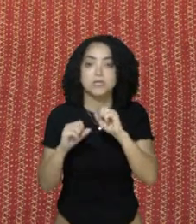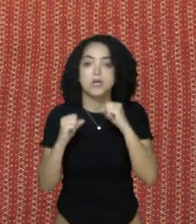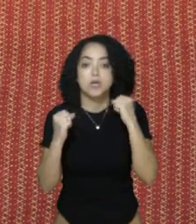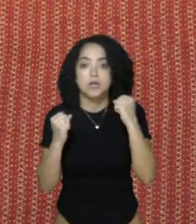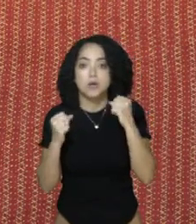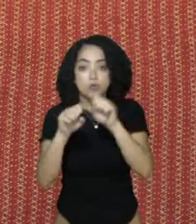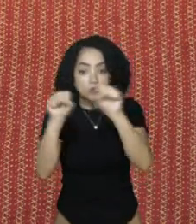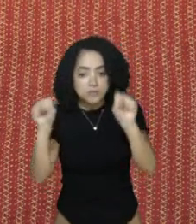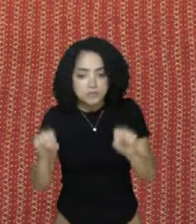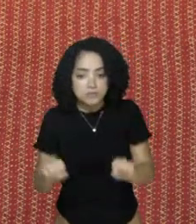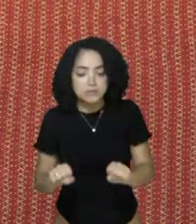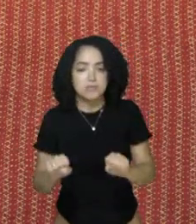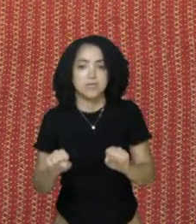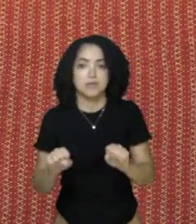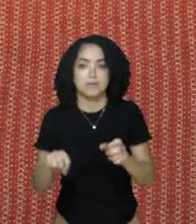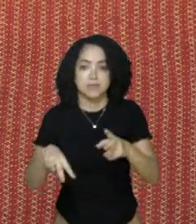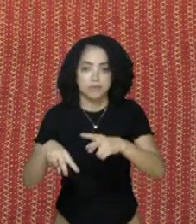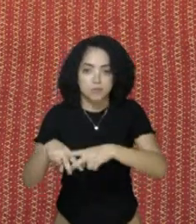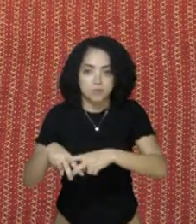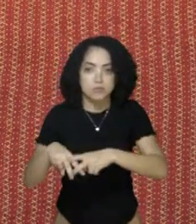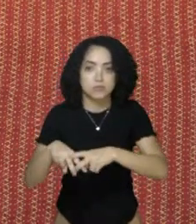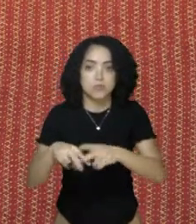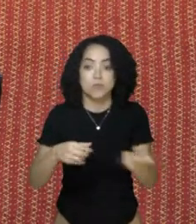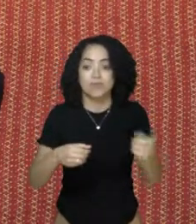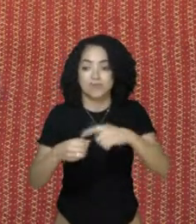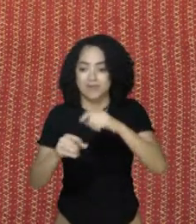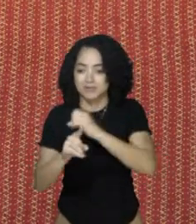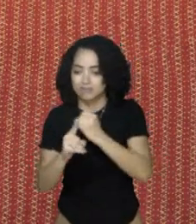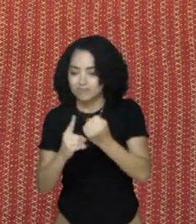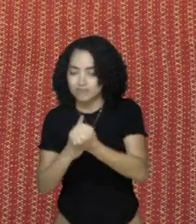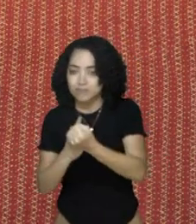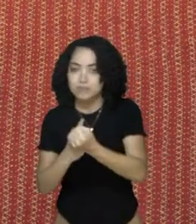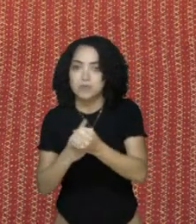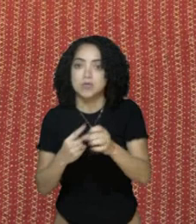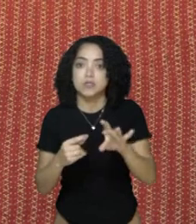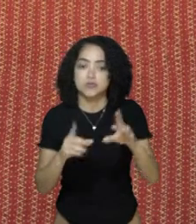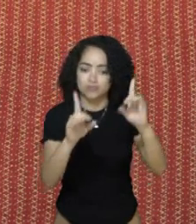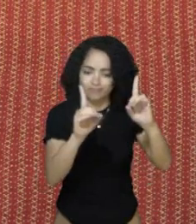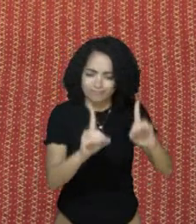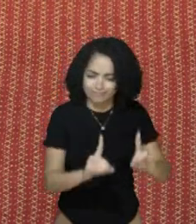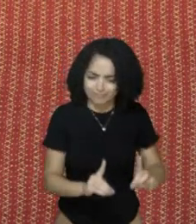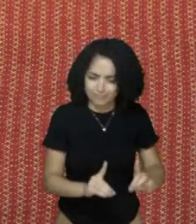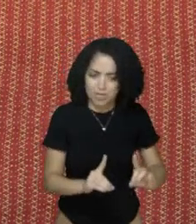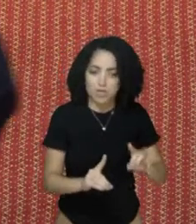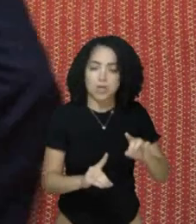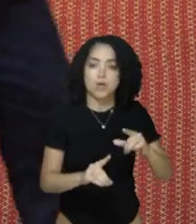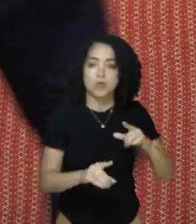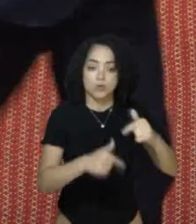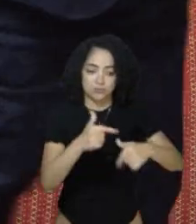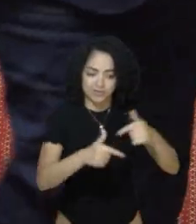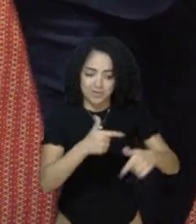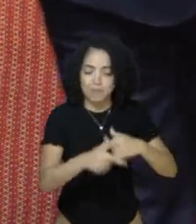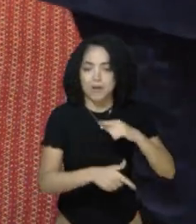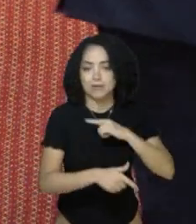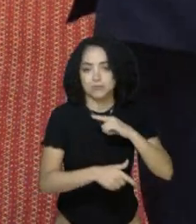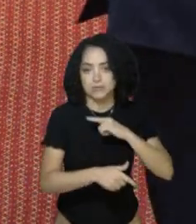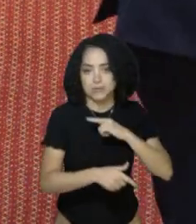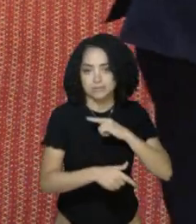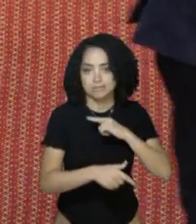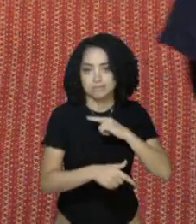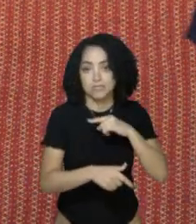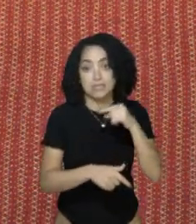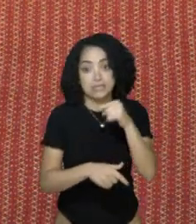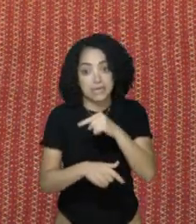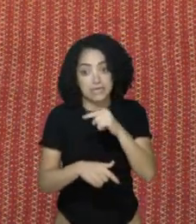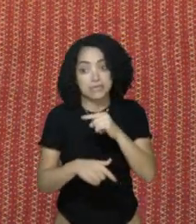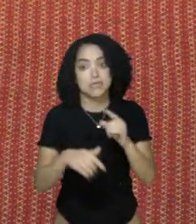colaborador da ressocialização, porque o homem só tem dignidade quando ele está empregado, e ali não deixa de ser uma fábrica.